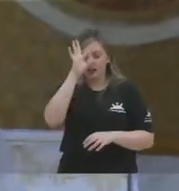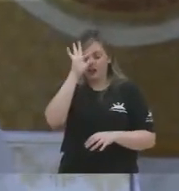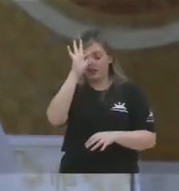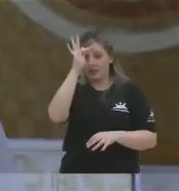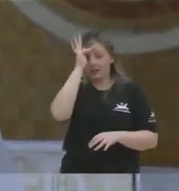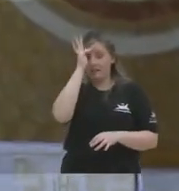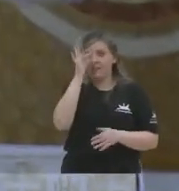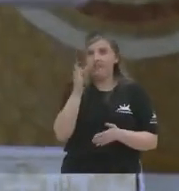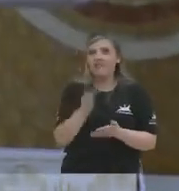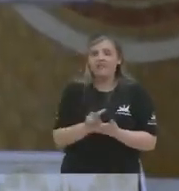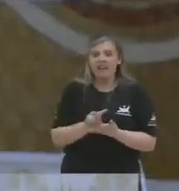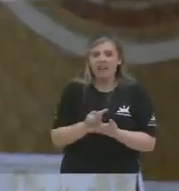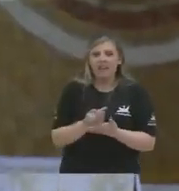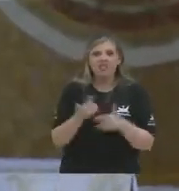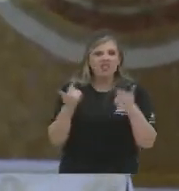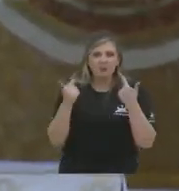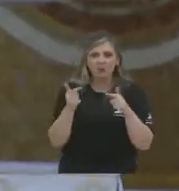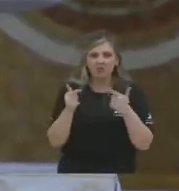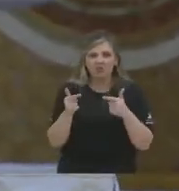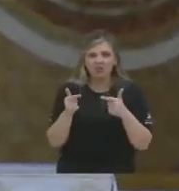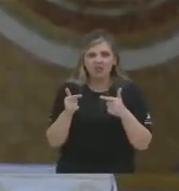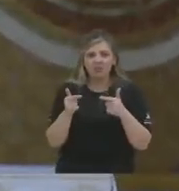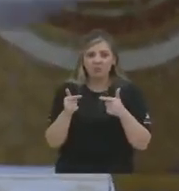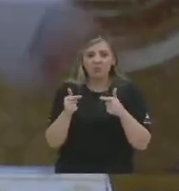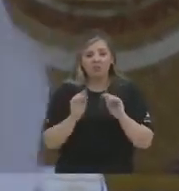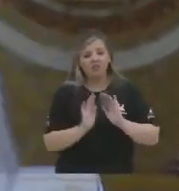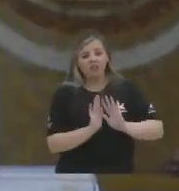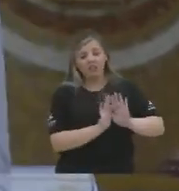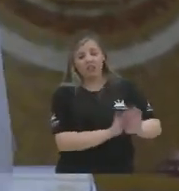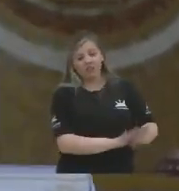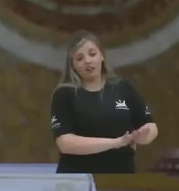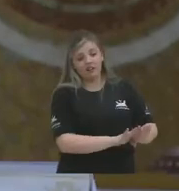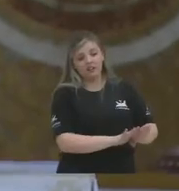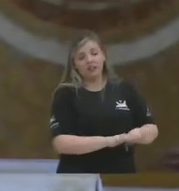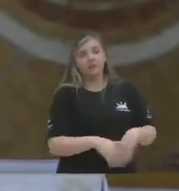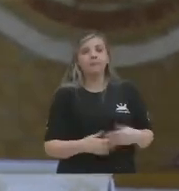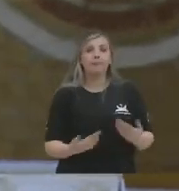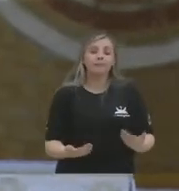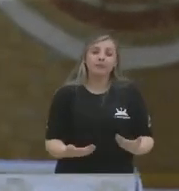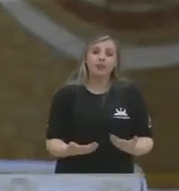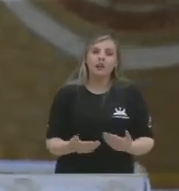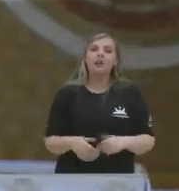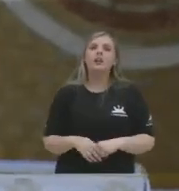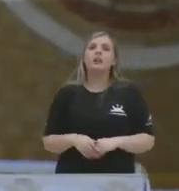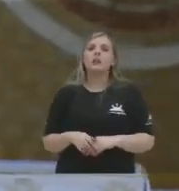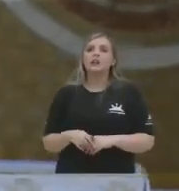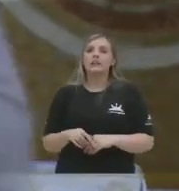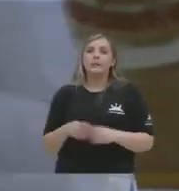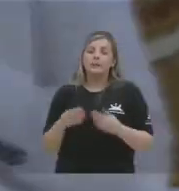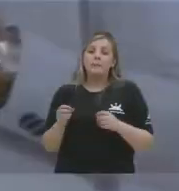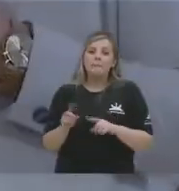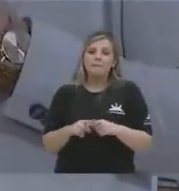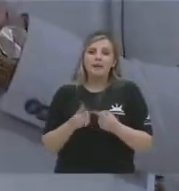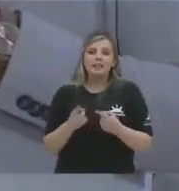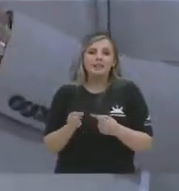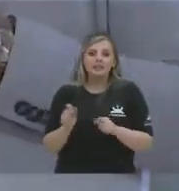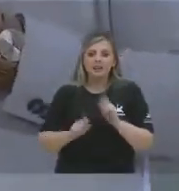fé, enfrenta a doença com a fé, que ela tem outro sentido. Essa é a diferença.